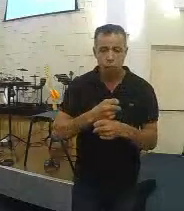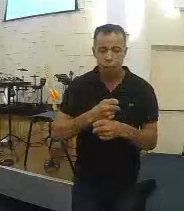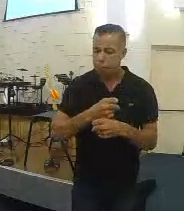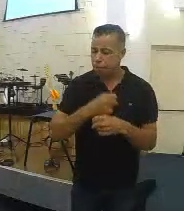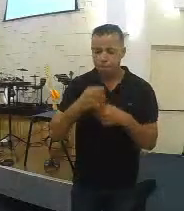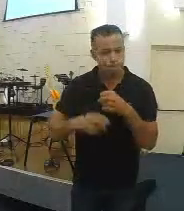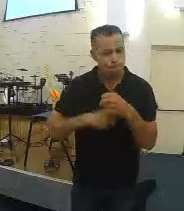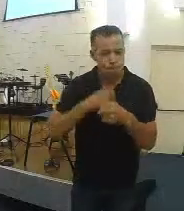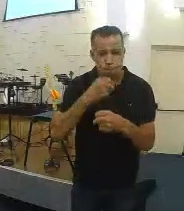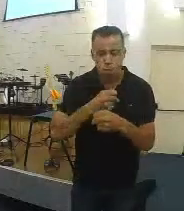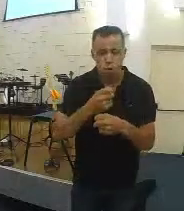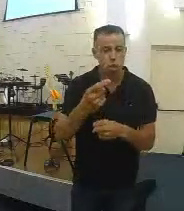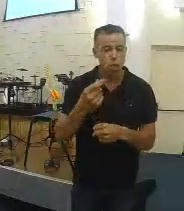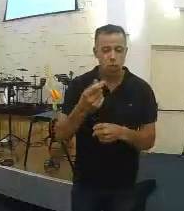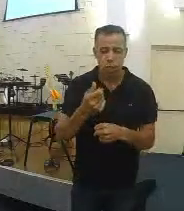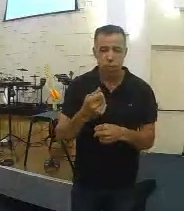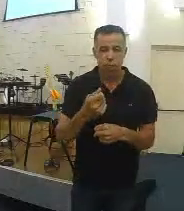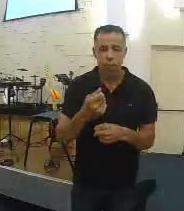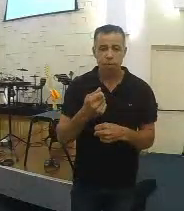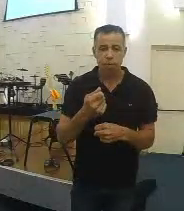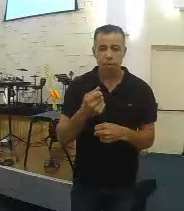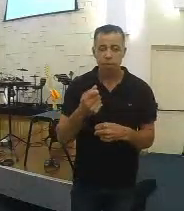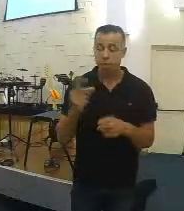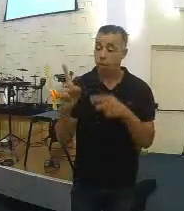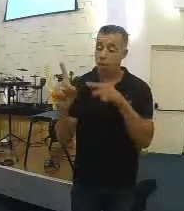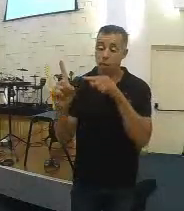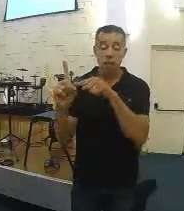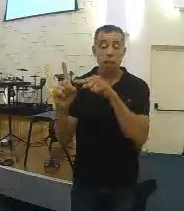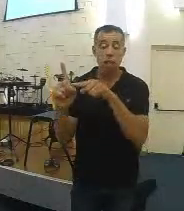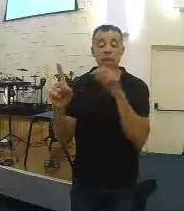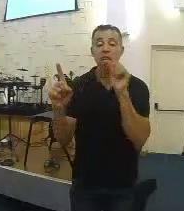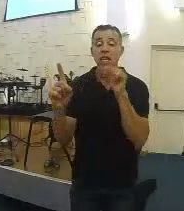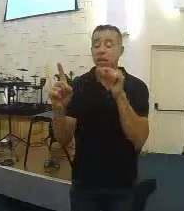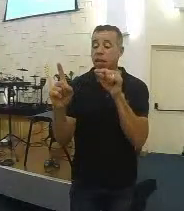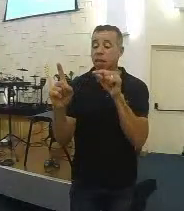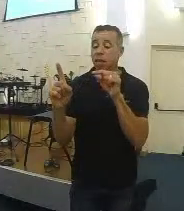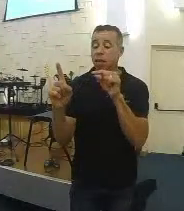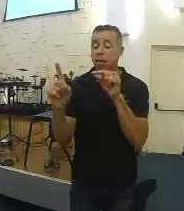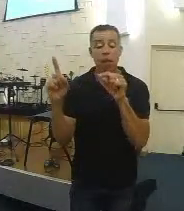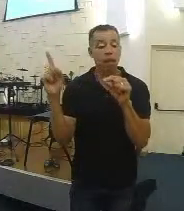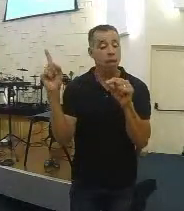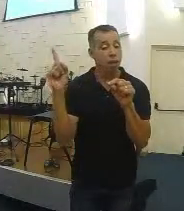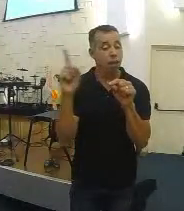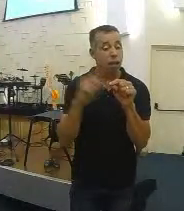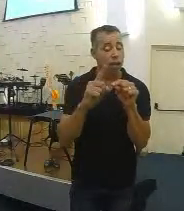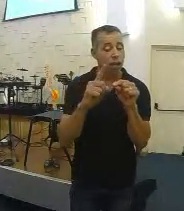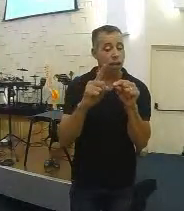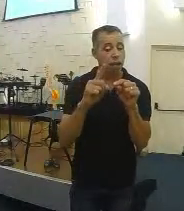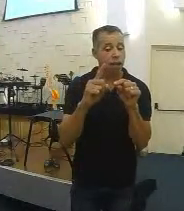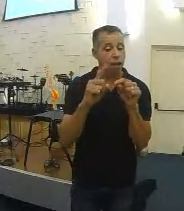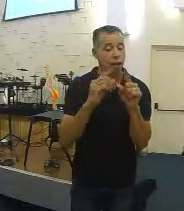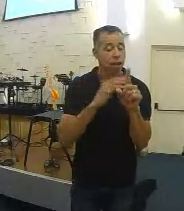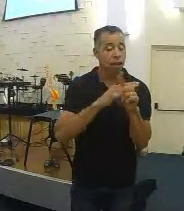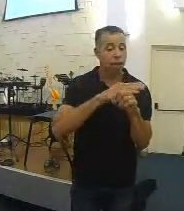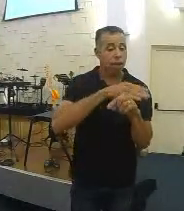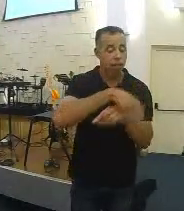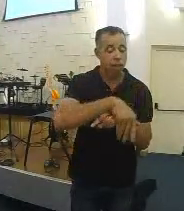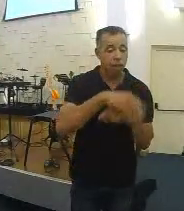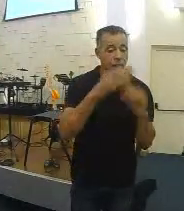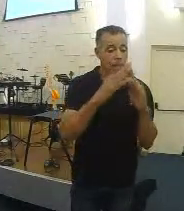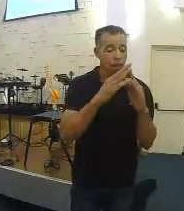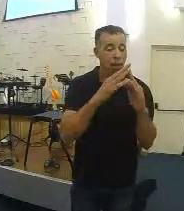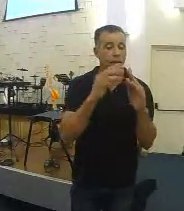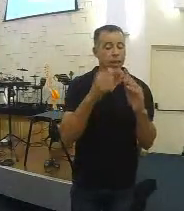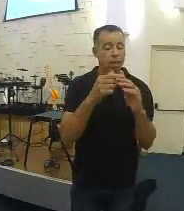dinheiro. O que é que ele faz? Ele entra na casa de Mica e o versículo 11 diz que ele consentiu em